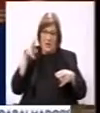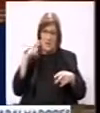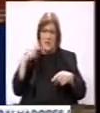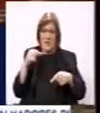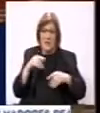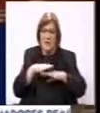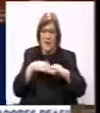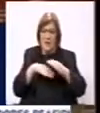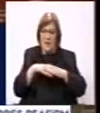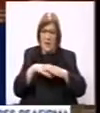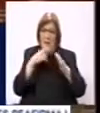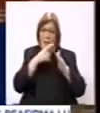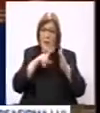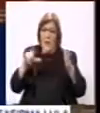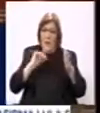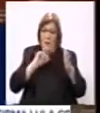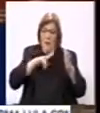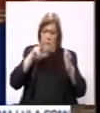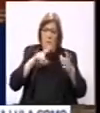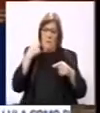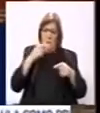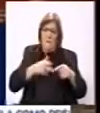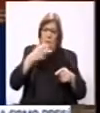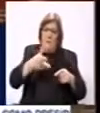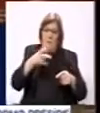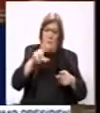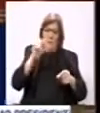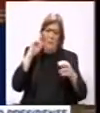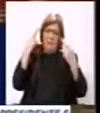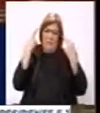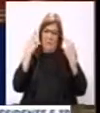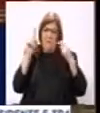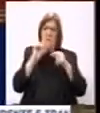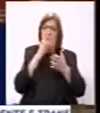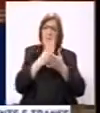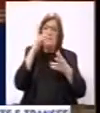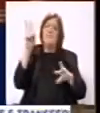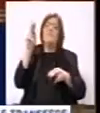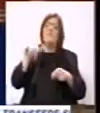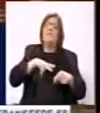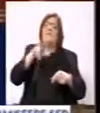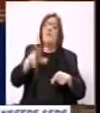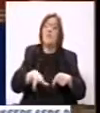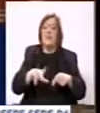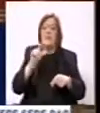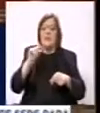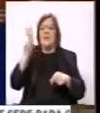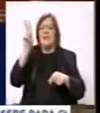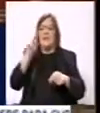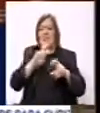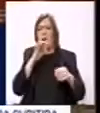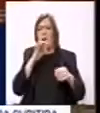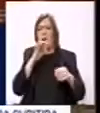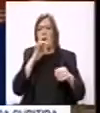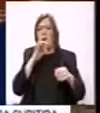fazer que a língua portuguesa também também procuram o seu caminho e que seja ouvido e não sejam só os artistas nacionais notícias dá sinais que